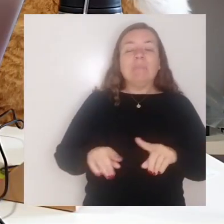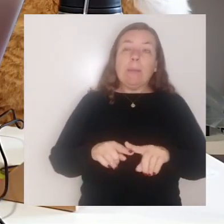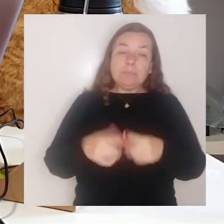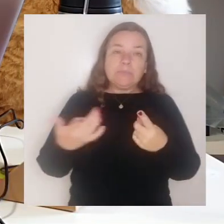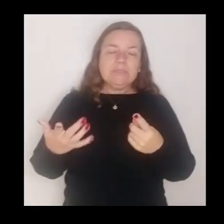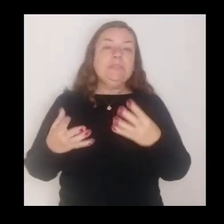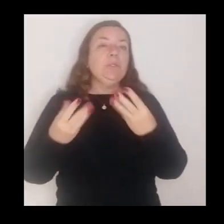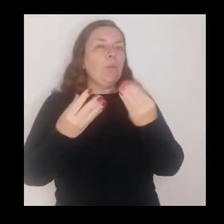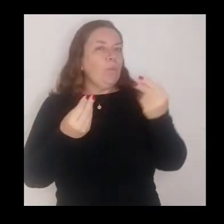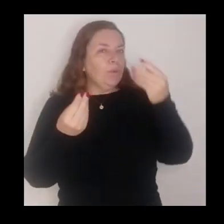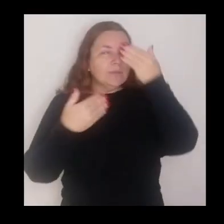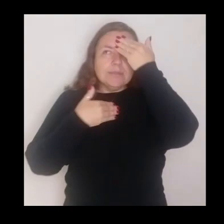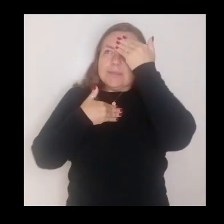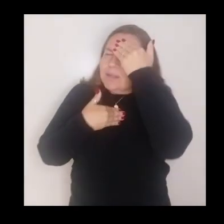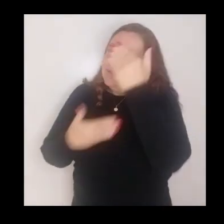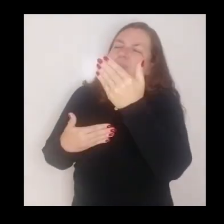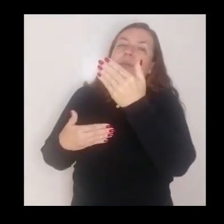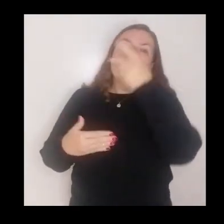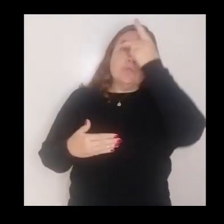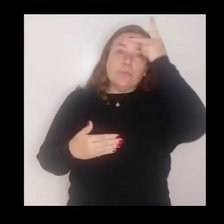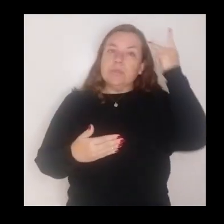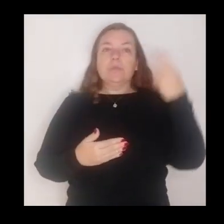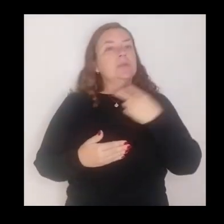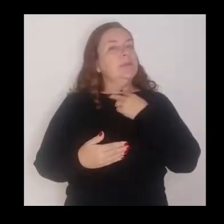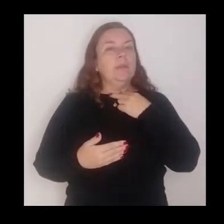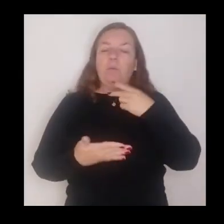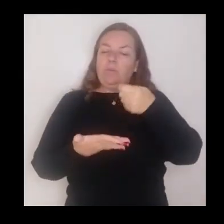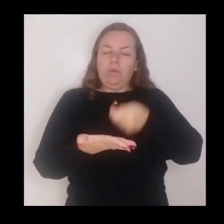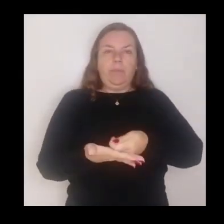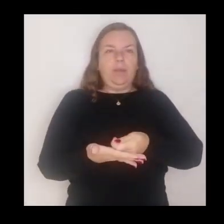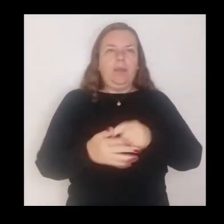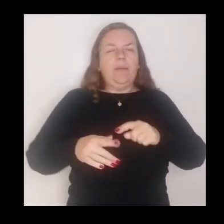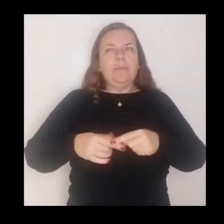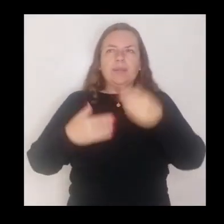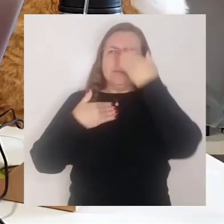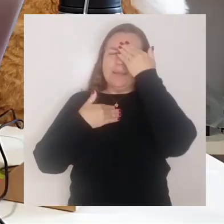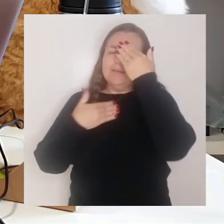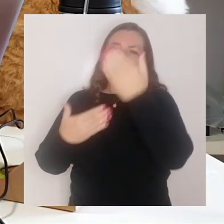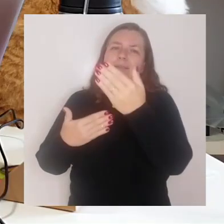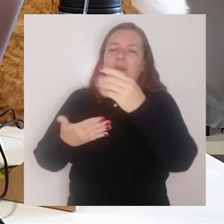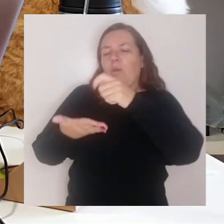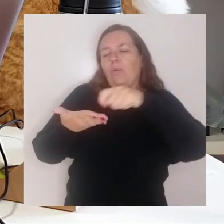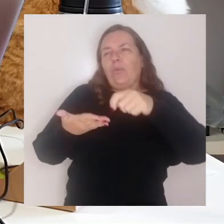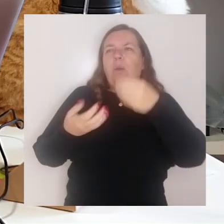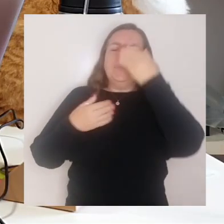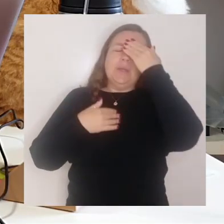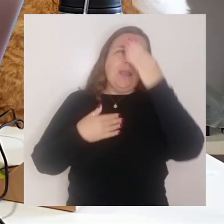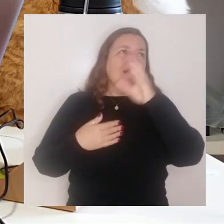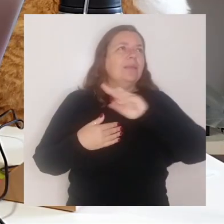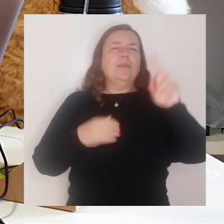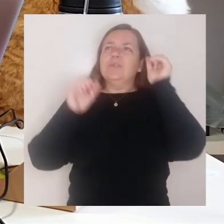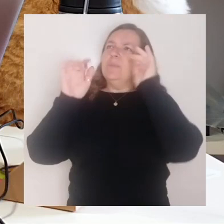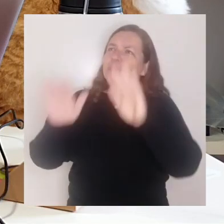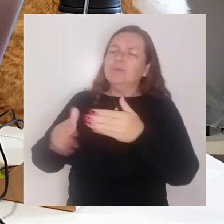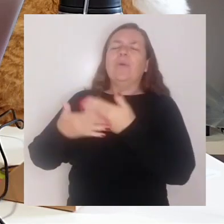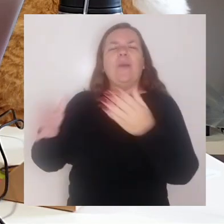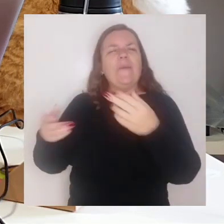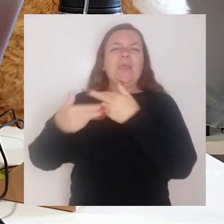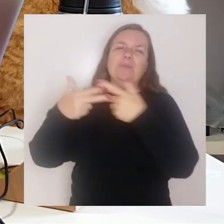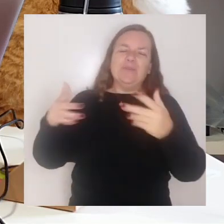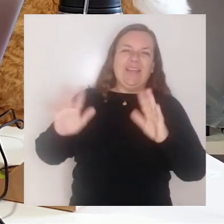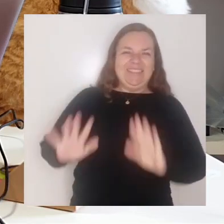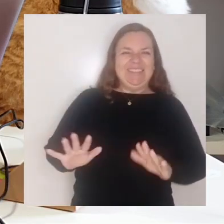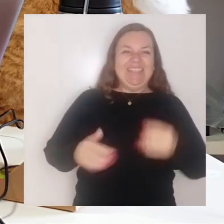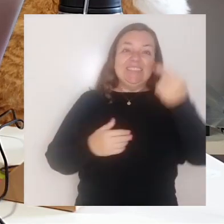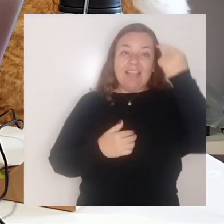também muitos agradecimentos de gente que não pôde pagar financeiramente, mas deixou um recadinho, olha, muito obrigado, que Deus abençoe vocês,